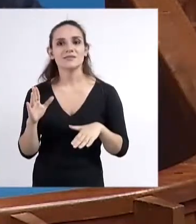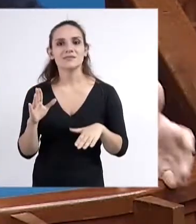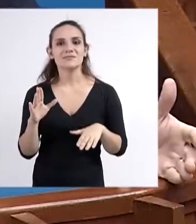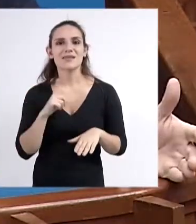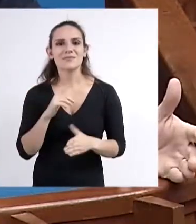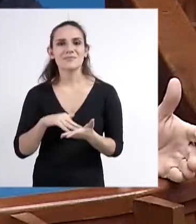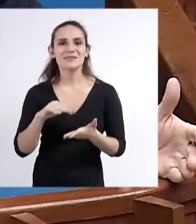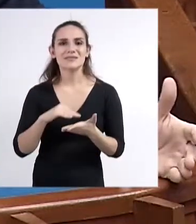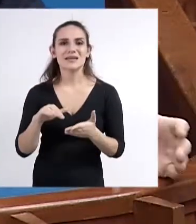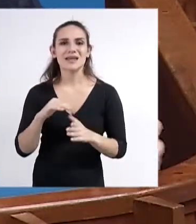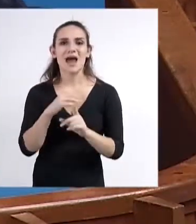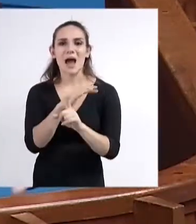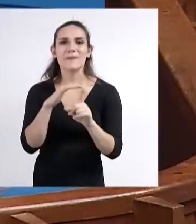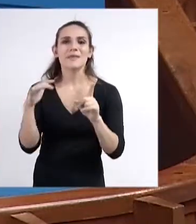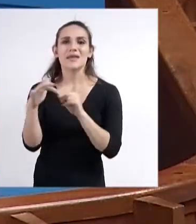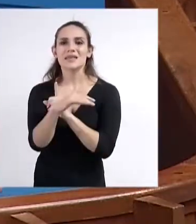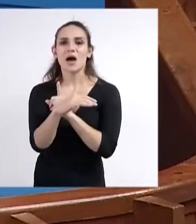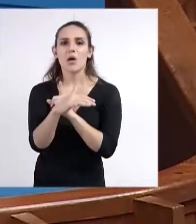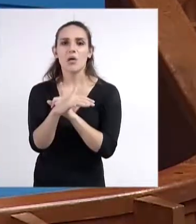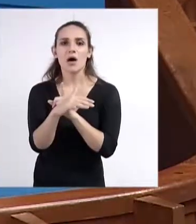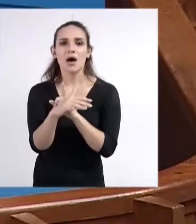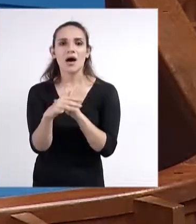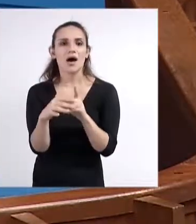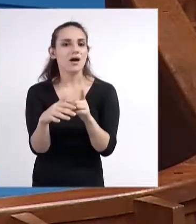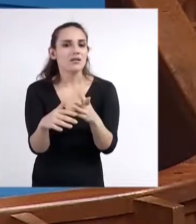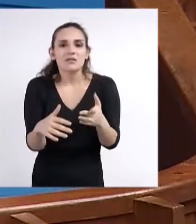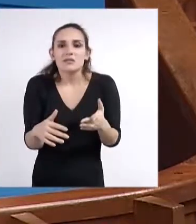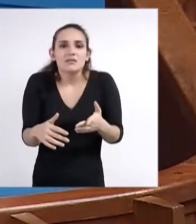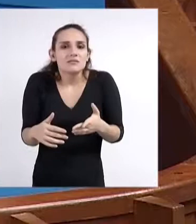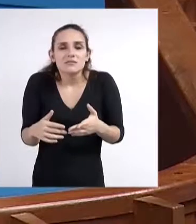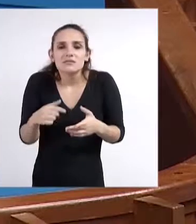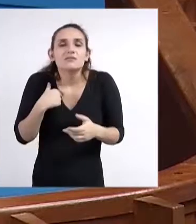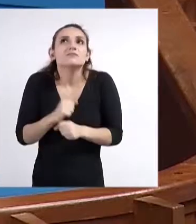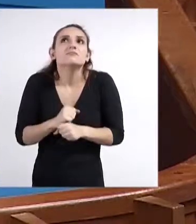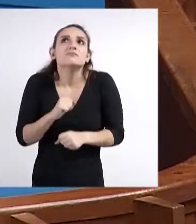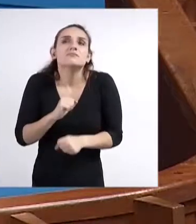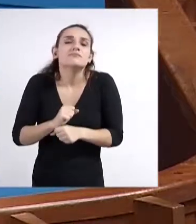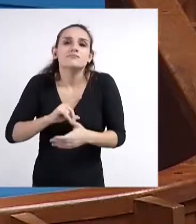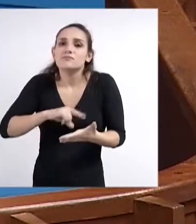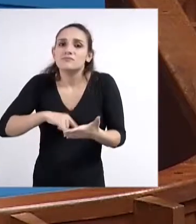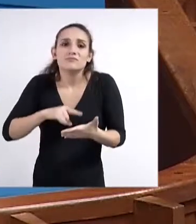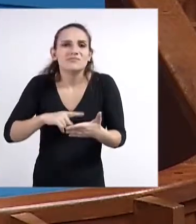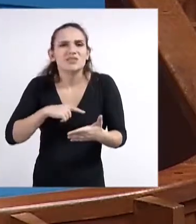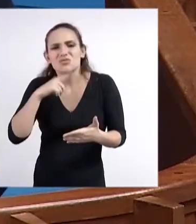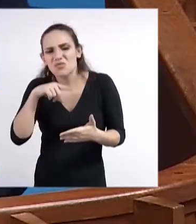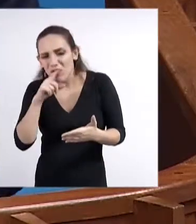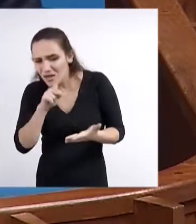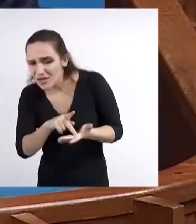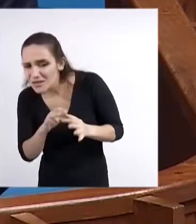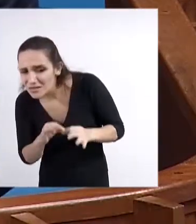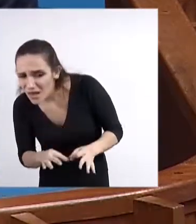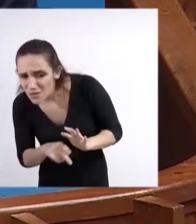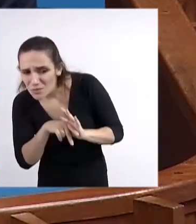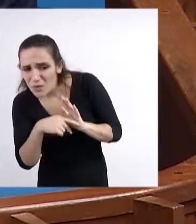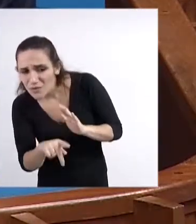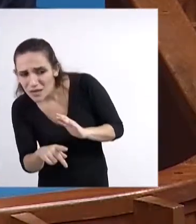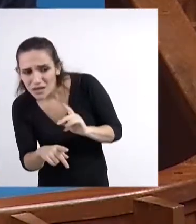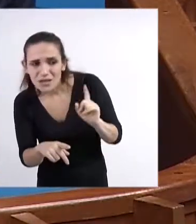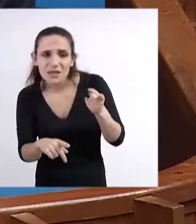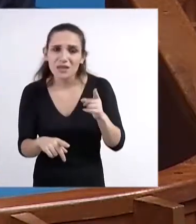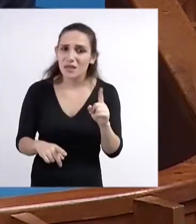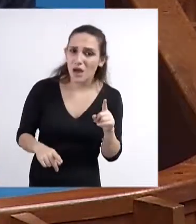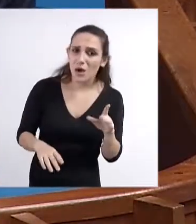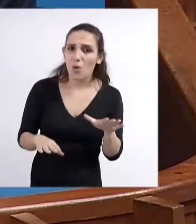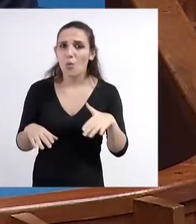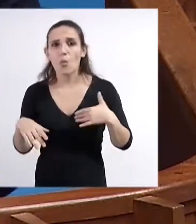na divisa com o Estado, ao próprio órgão regulamentador tem dúvida se está no estado do